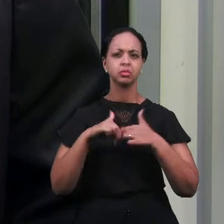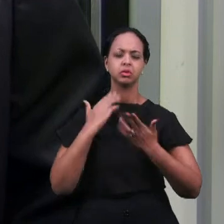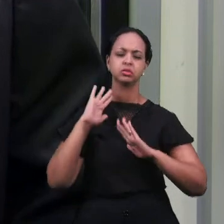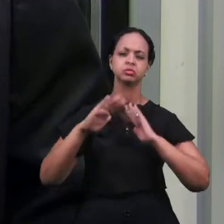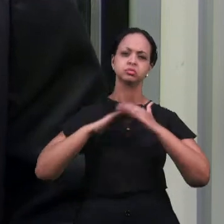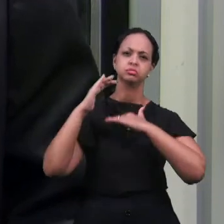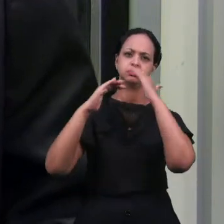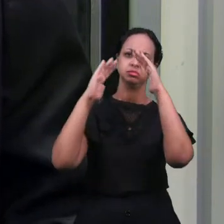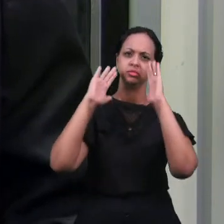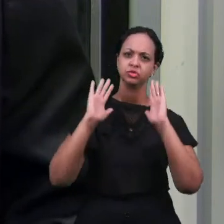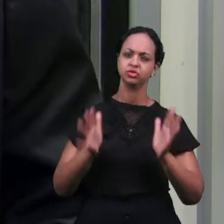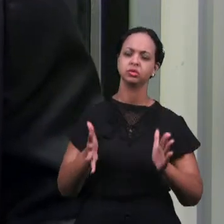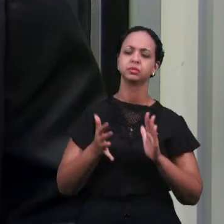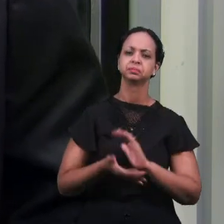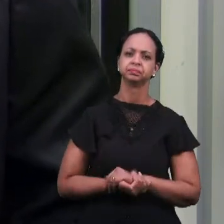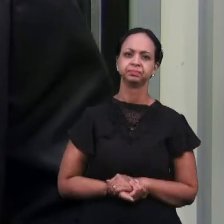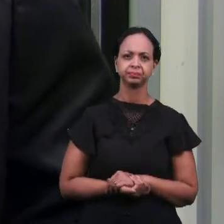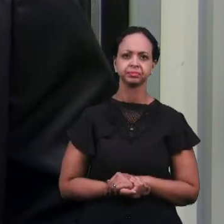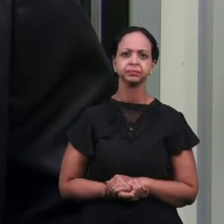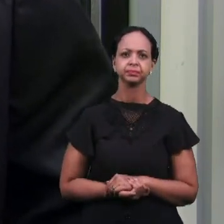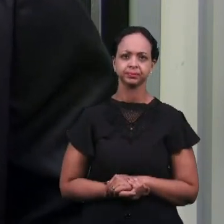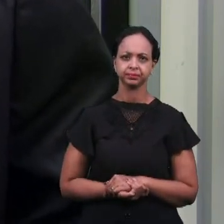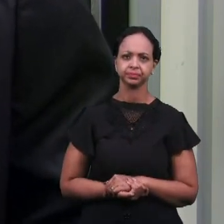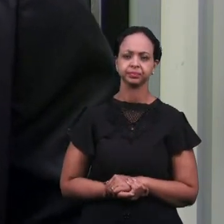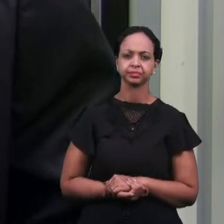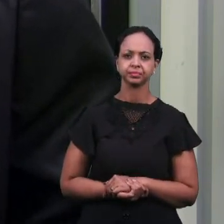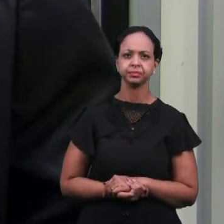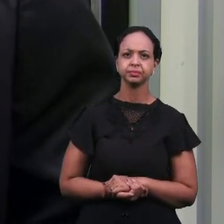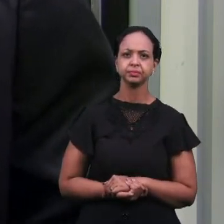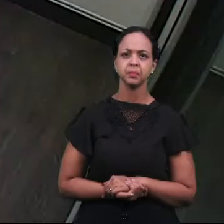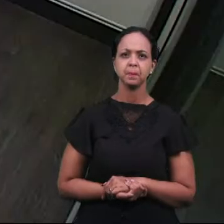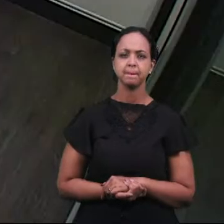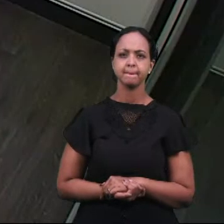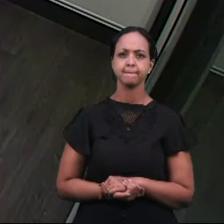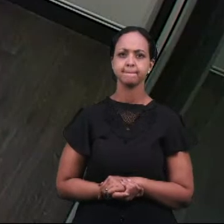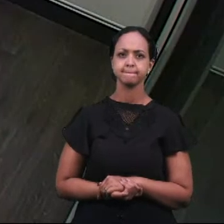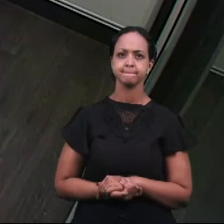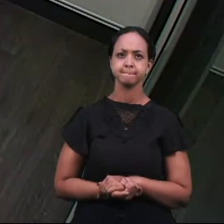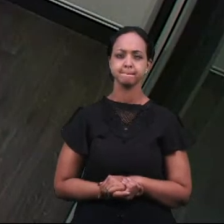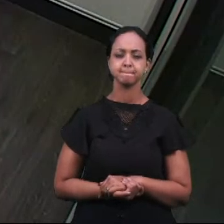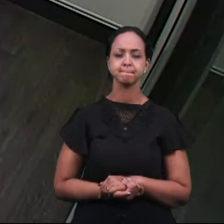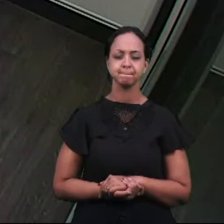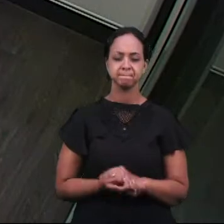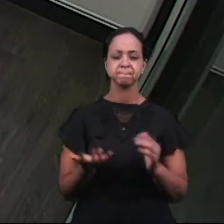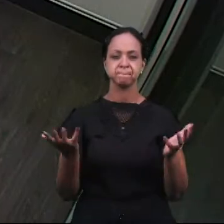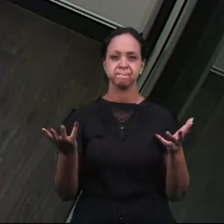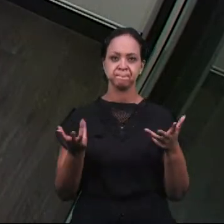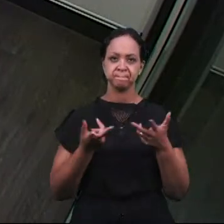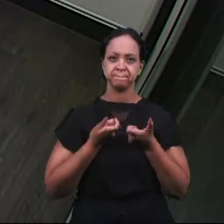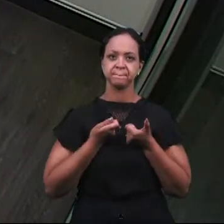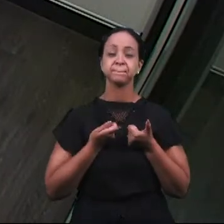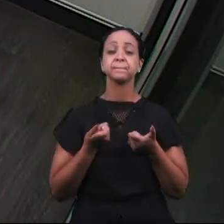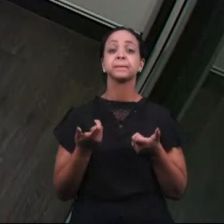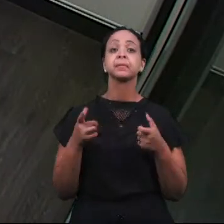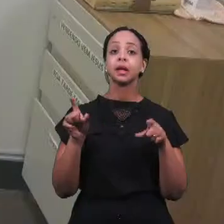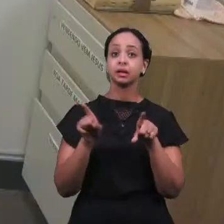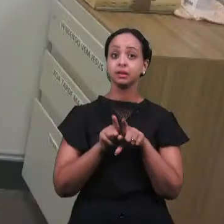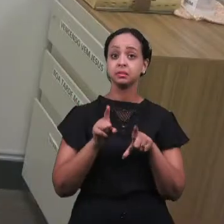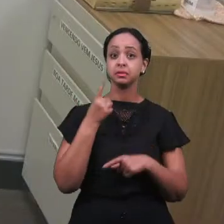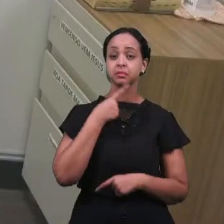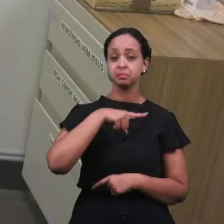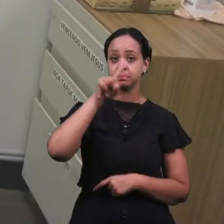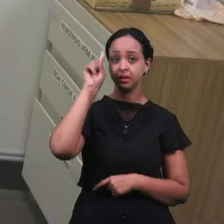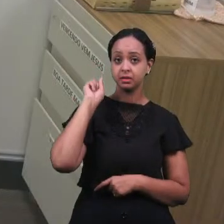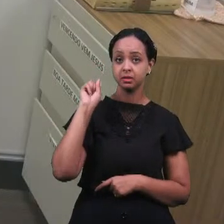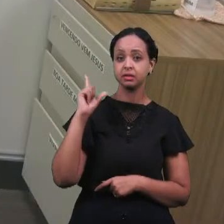aperfeiçoado, né? Sido aperfeiçoado a cada dia. É verdade, isso é maravilhoso. Glória a Deus. Aliás, na semana passada nós